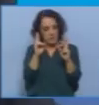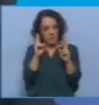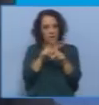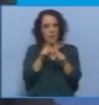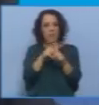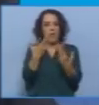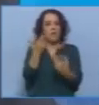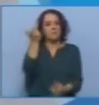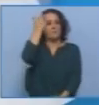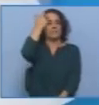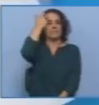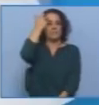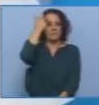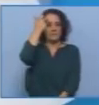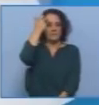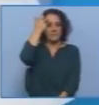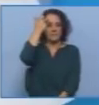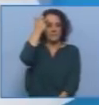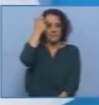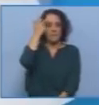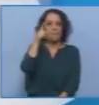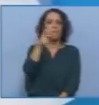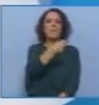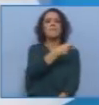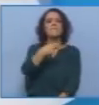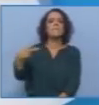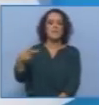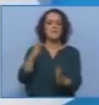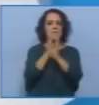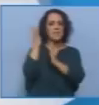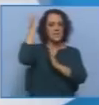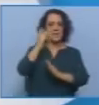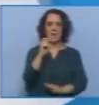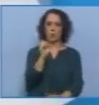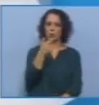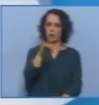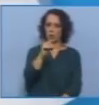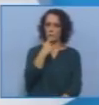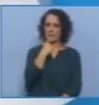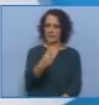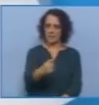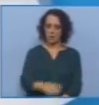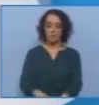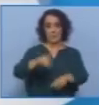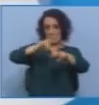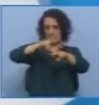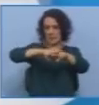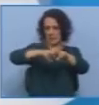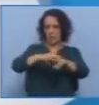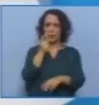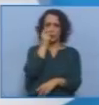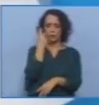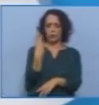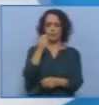recordar que uma frase de Santo Agostinho: estavam dois prisioneiros numa cadeia, olhando